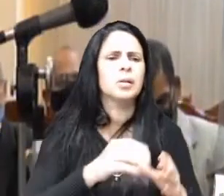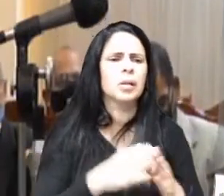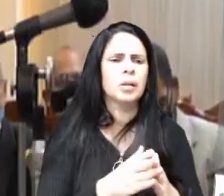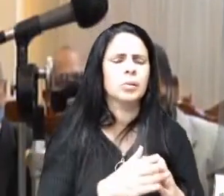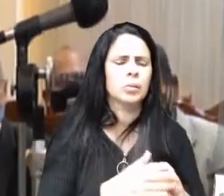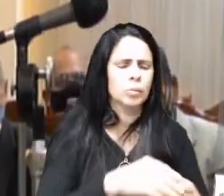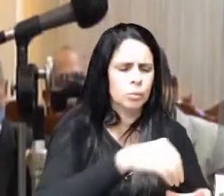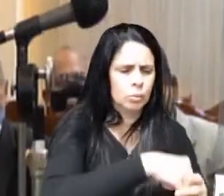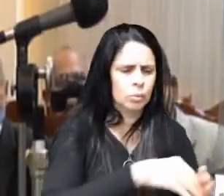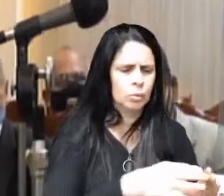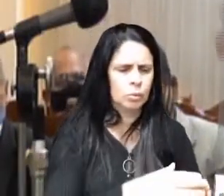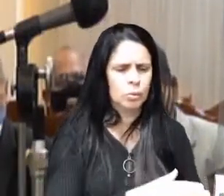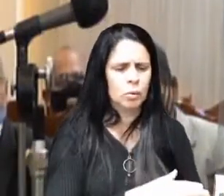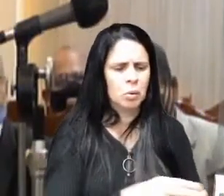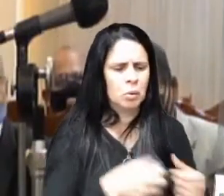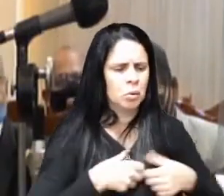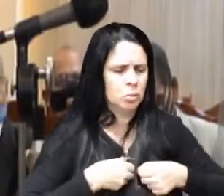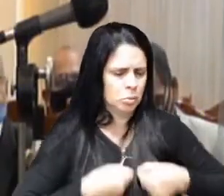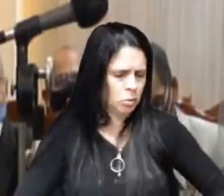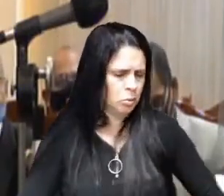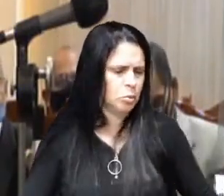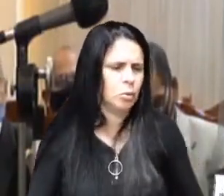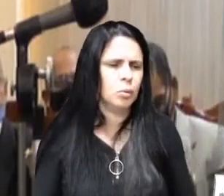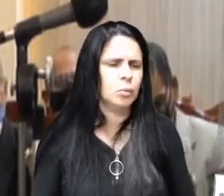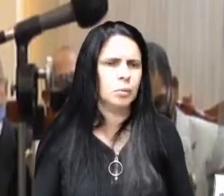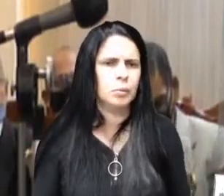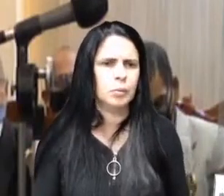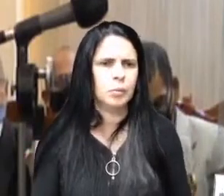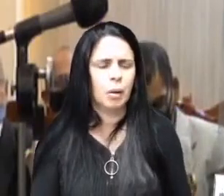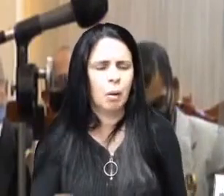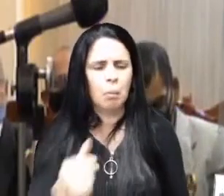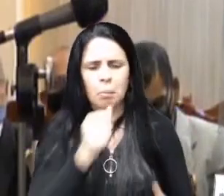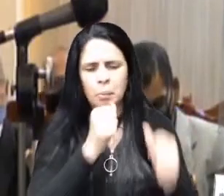roupa. E ficou lá nu, deitado, embriagado.